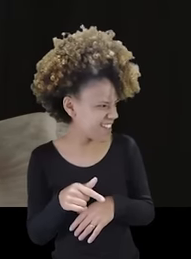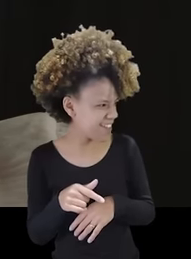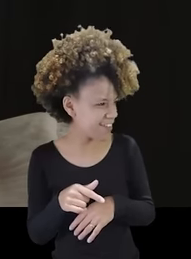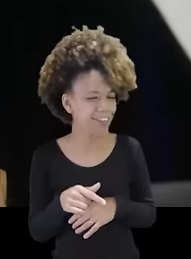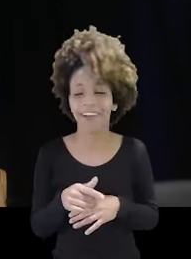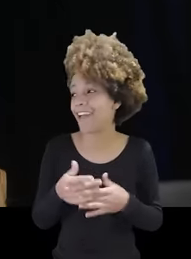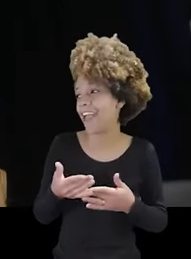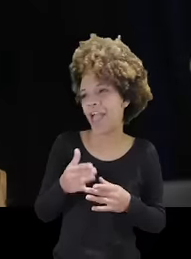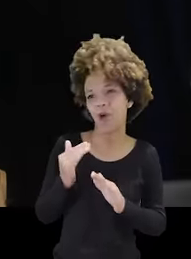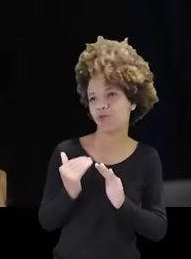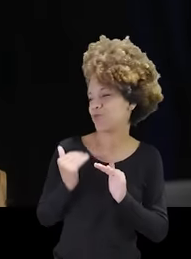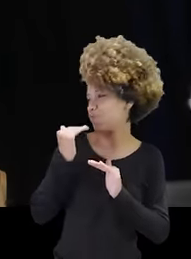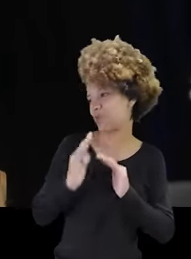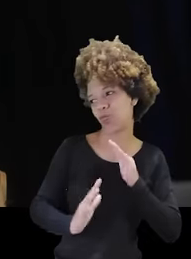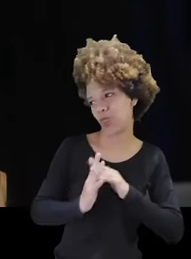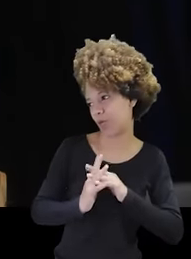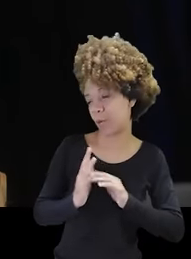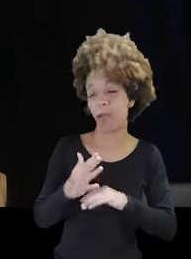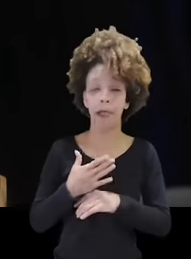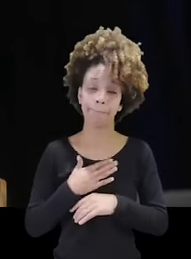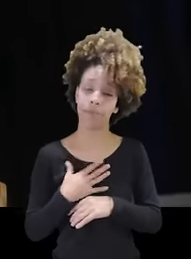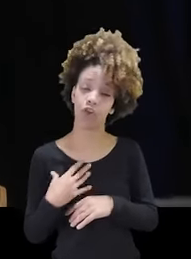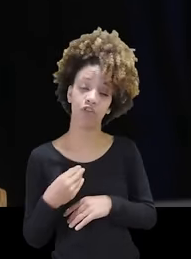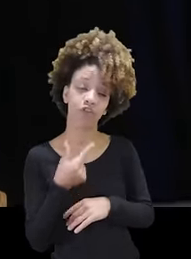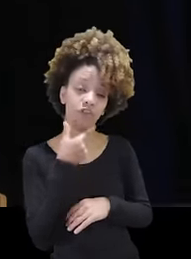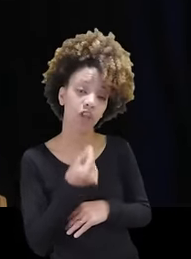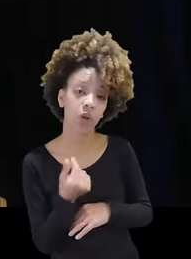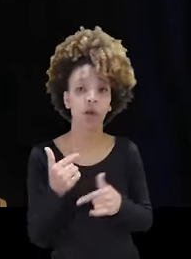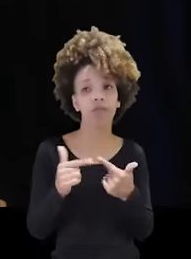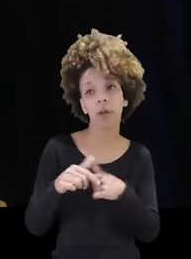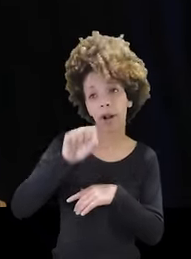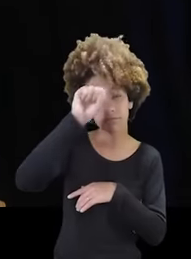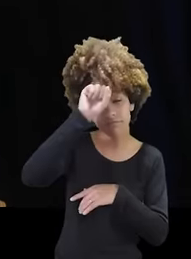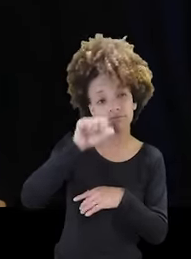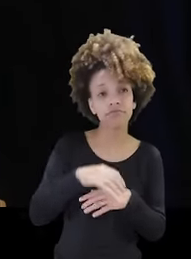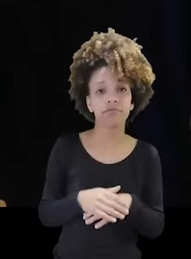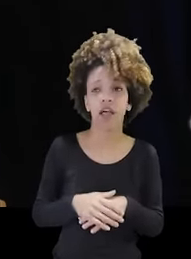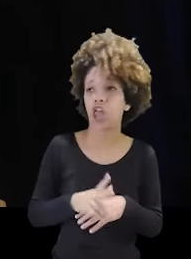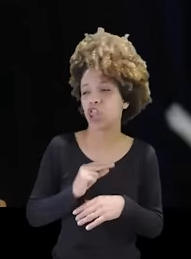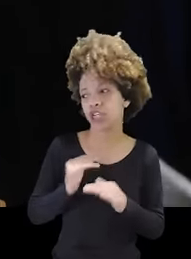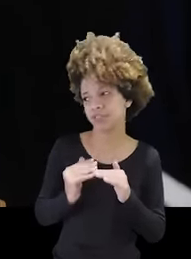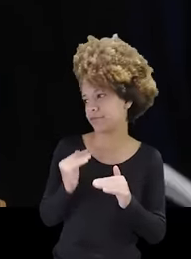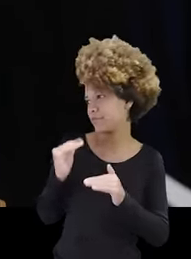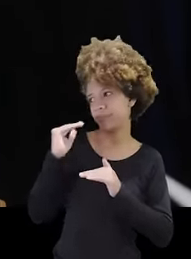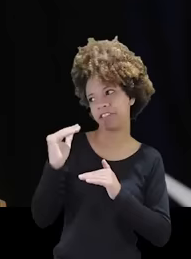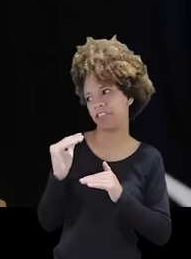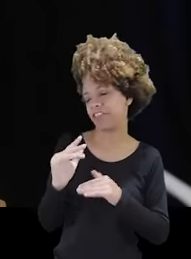meio é meio top meu filho trabalha na Samsung então ai meu Deus incrível